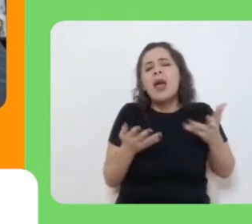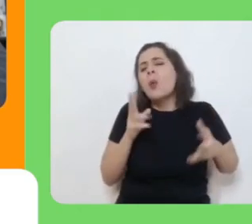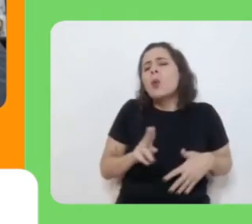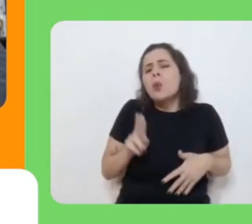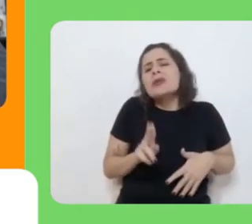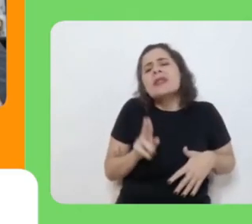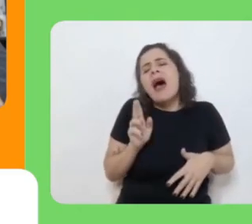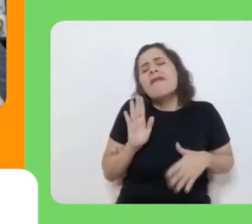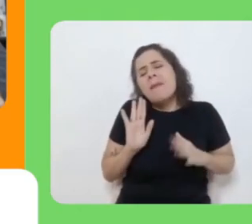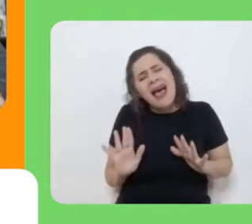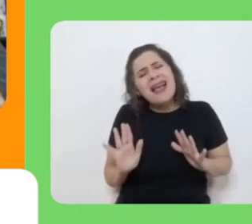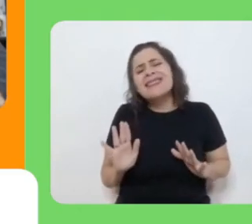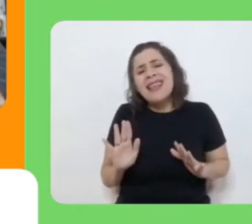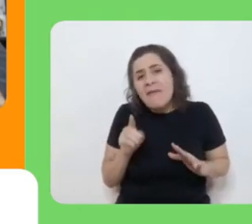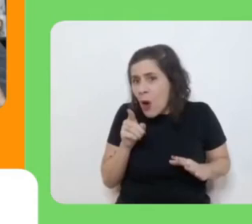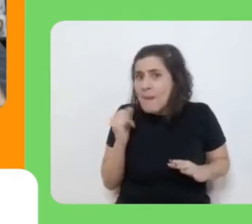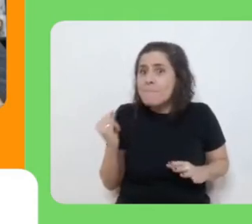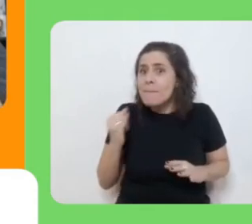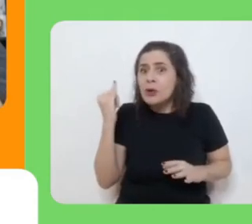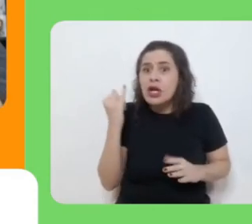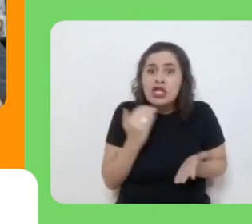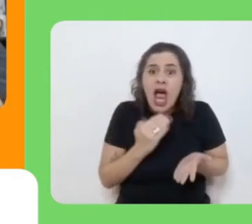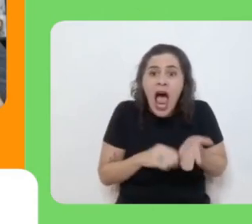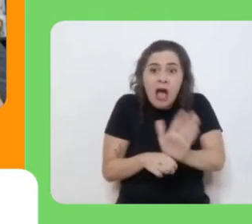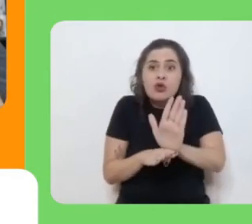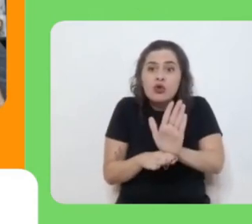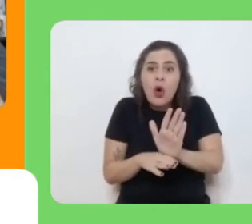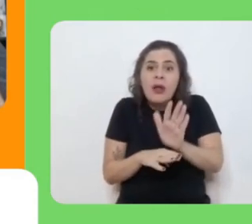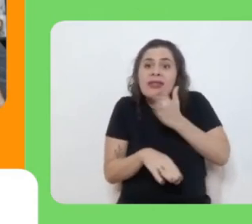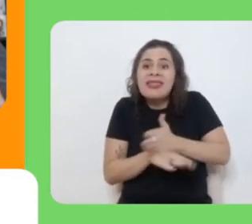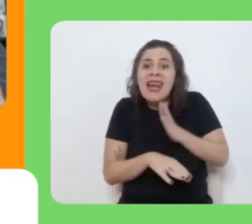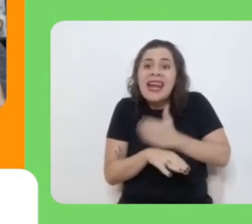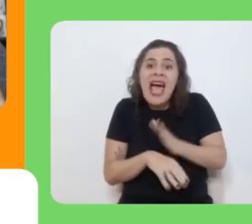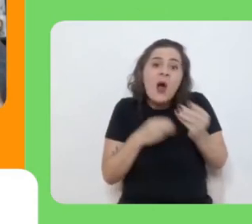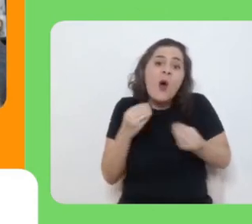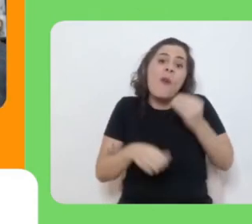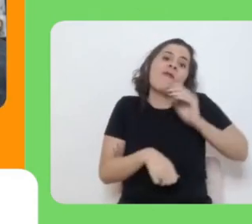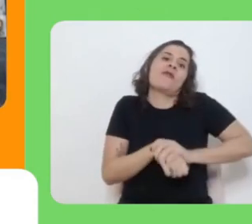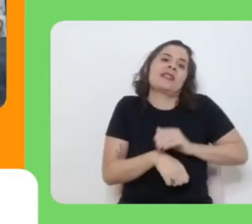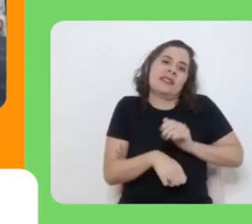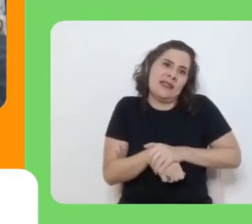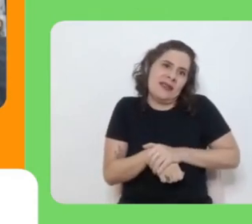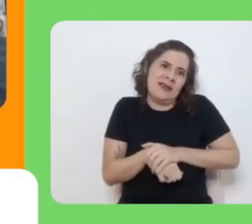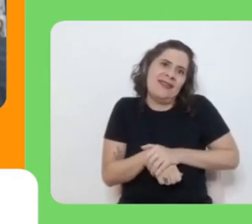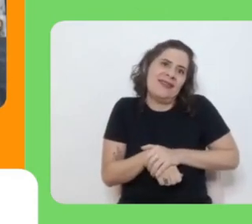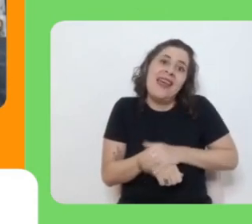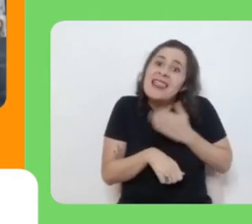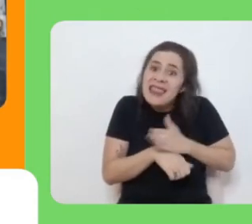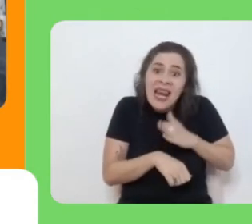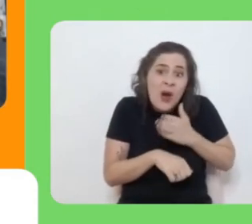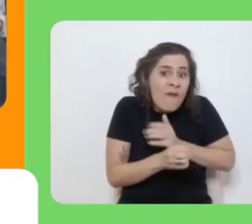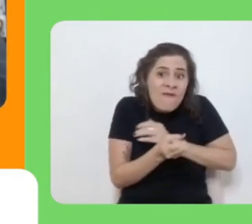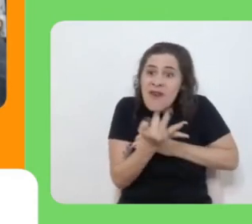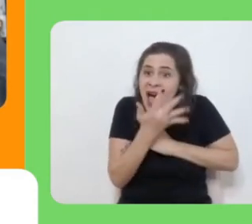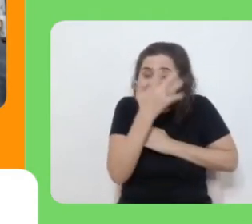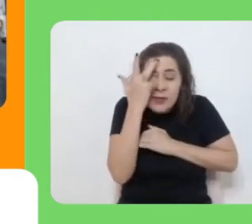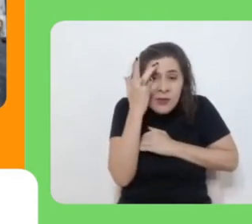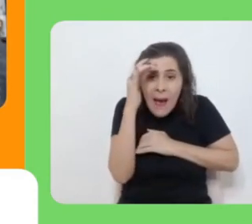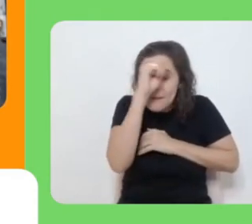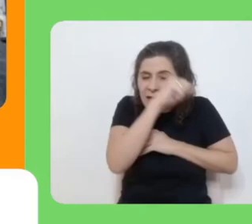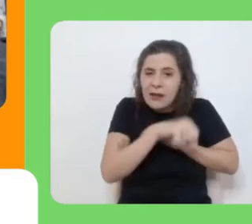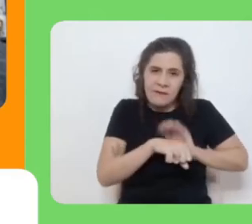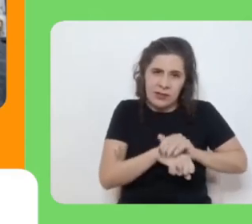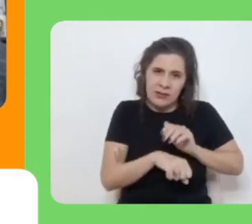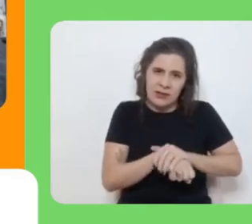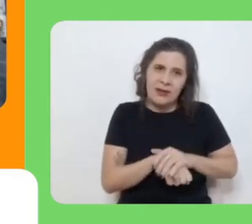tinha. Mas ele foi importante para treinar esse povo todo, né? Essa coisa do Advergame, né? Essa cena do Advergame, Erika, treinou muita gente. E